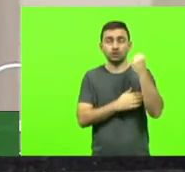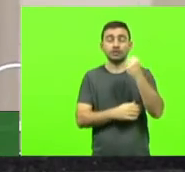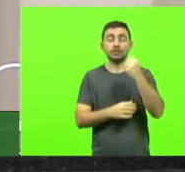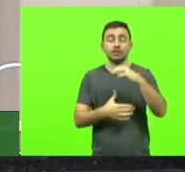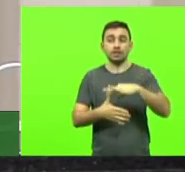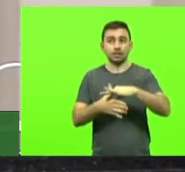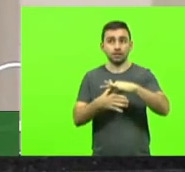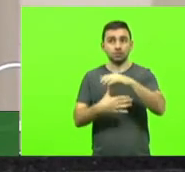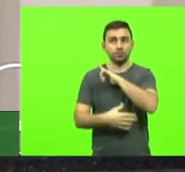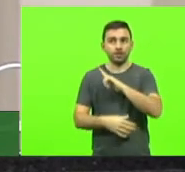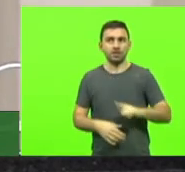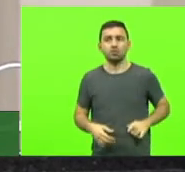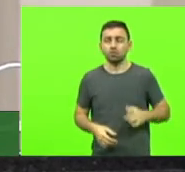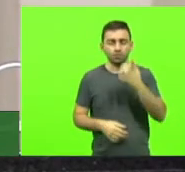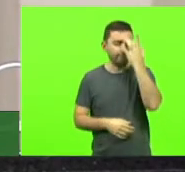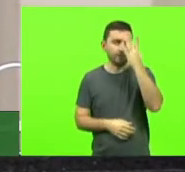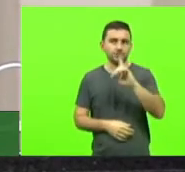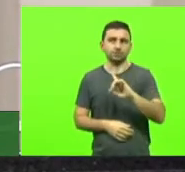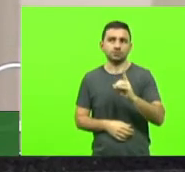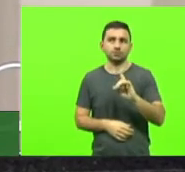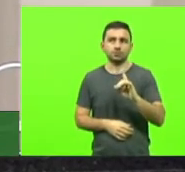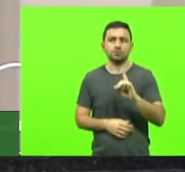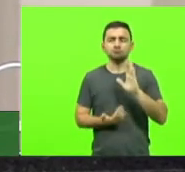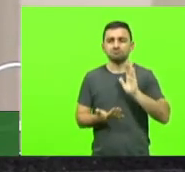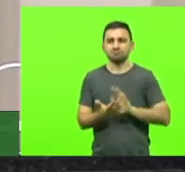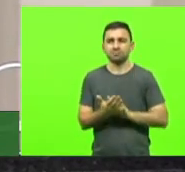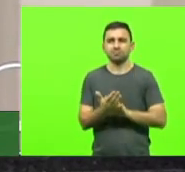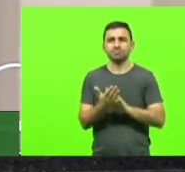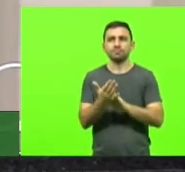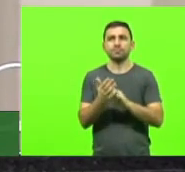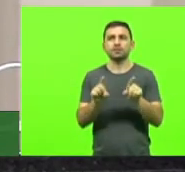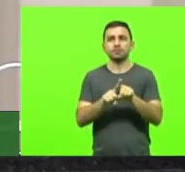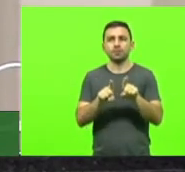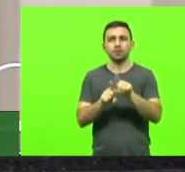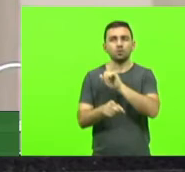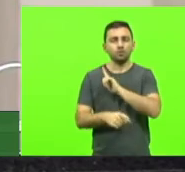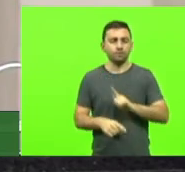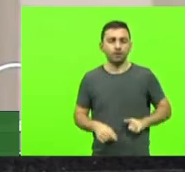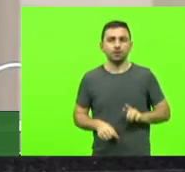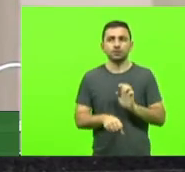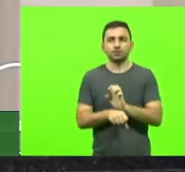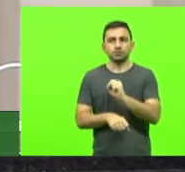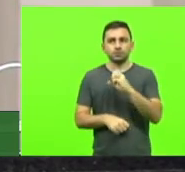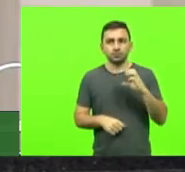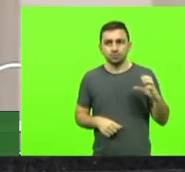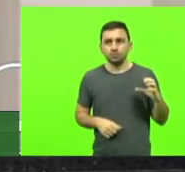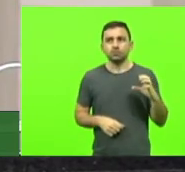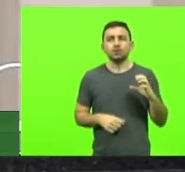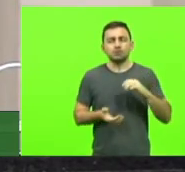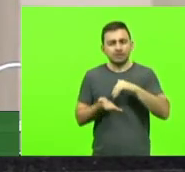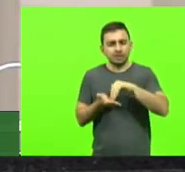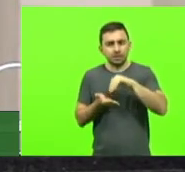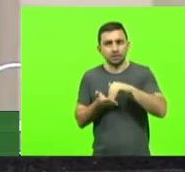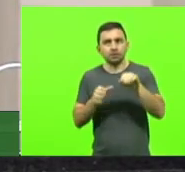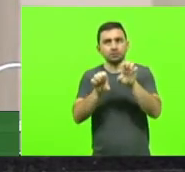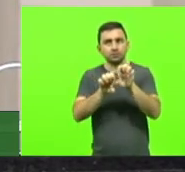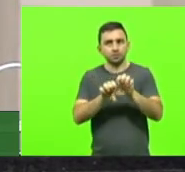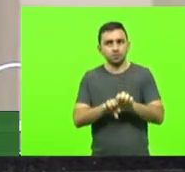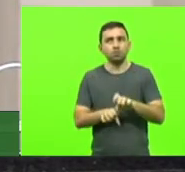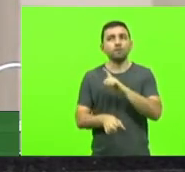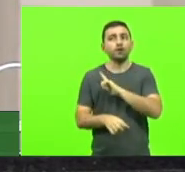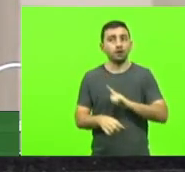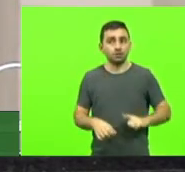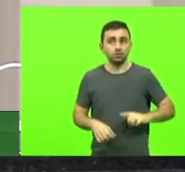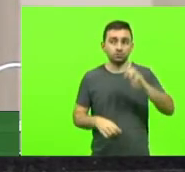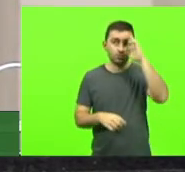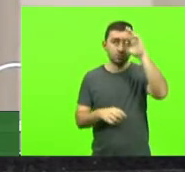uma tarefa fácil. E parabenizar também o governo do Estado, o secretário de Infraestrutura, o próprio governador